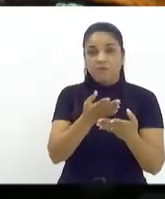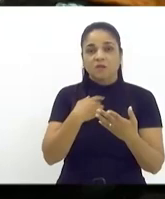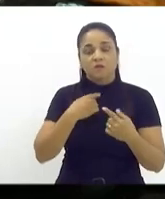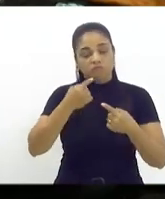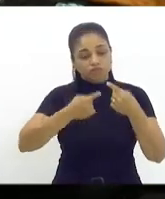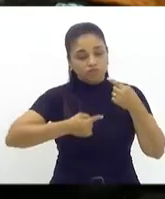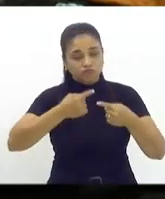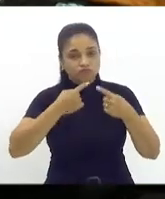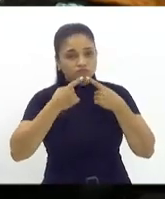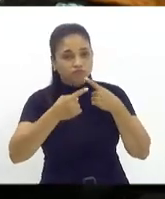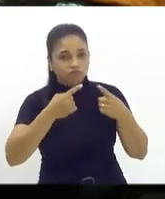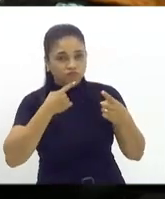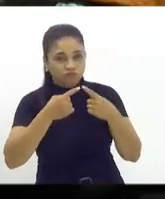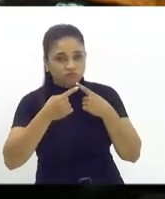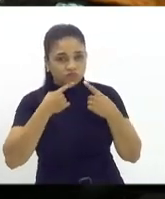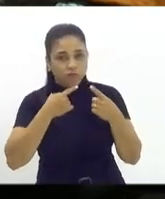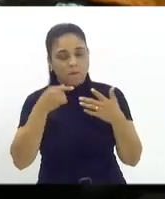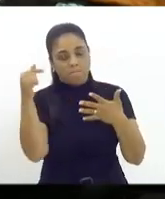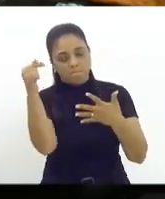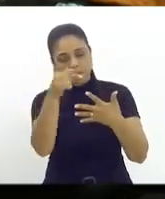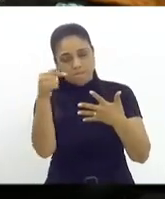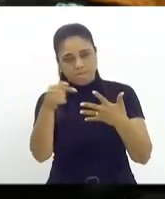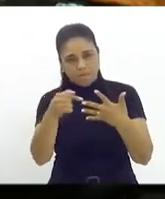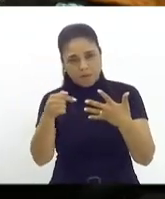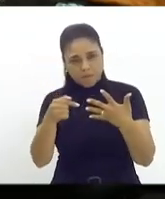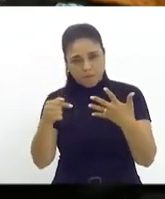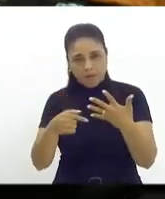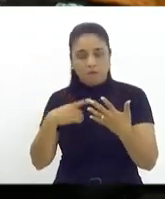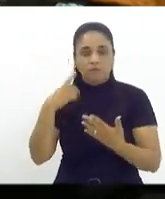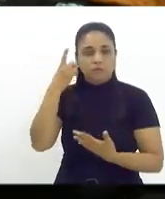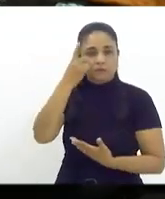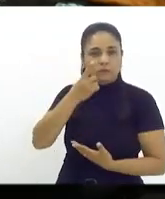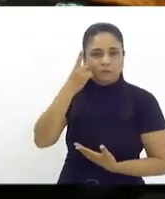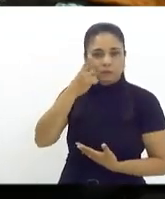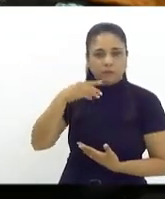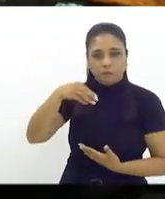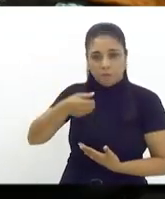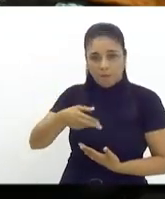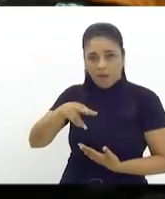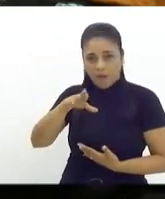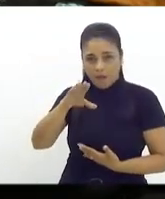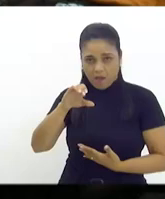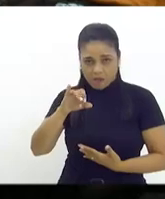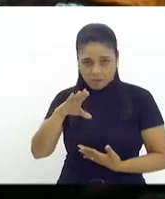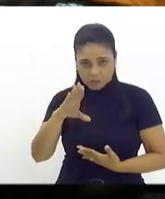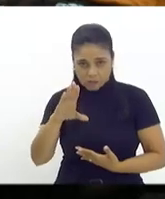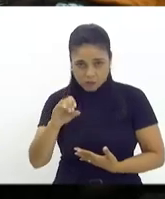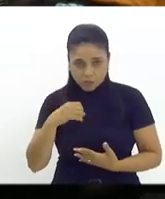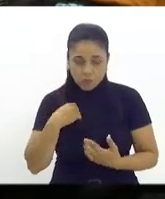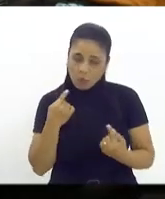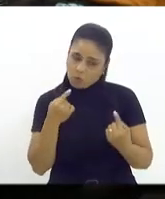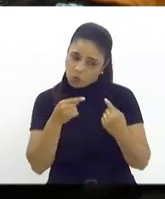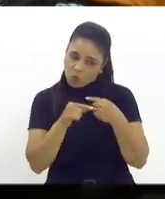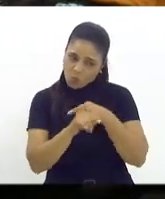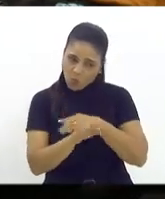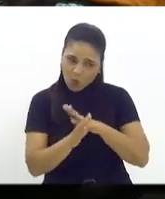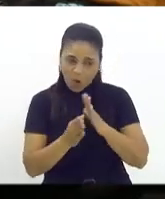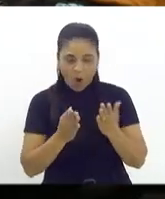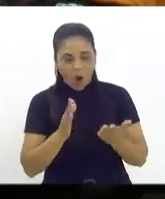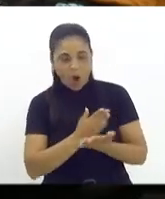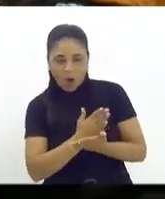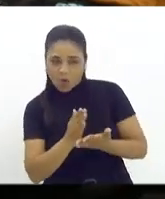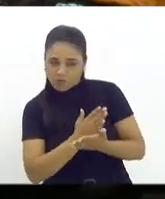pontualmente com as colocações levantadas pelo excelentíssimo do deputado Márcio Gualberto porque eu tenho discordâncias em relação ao que ele